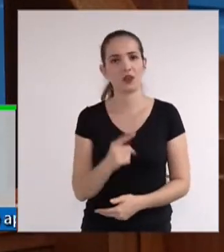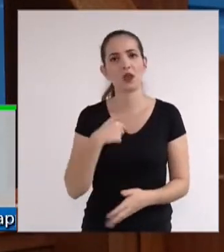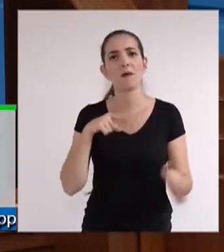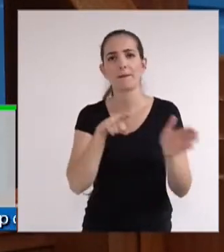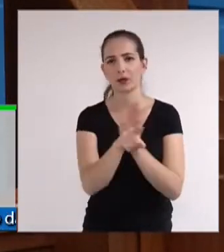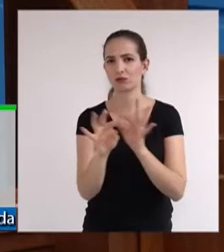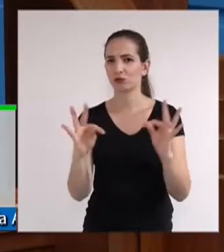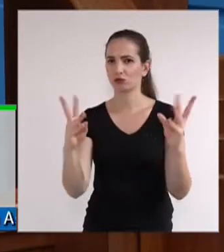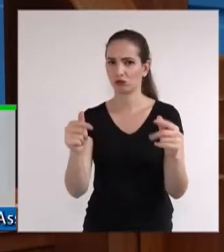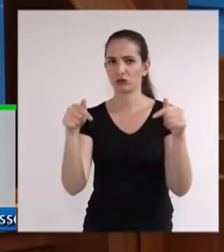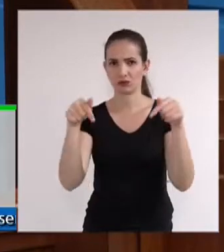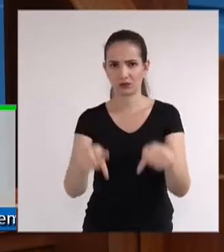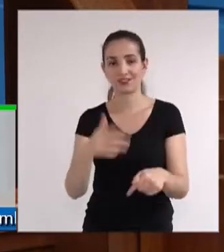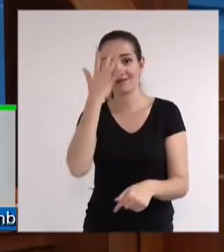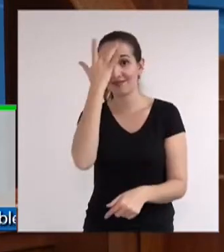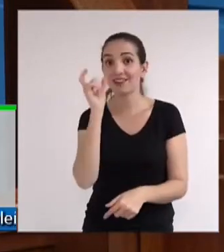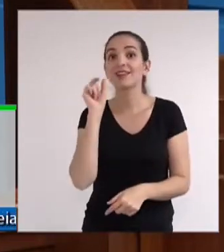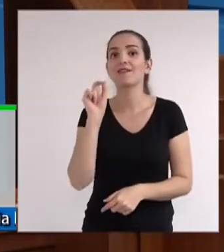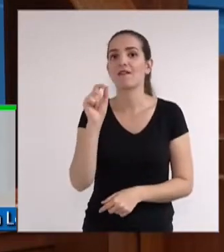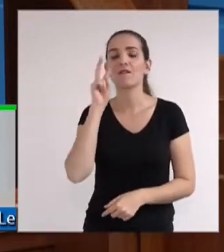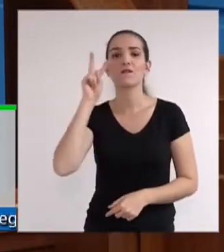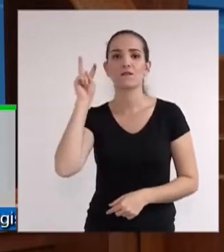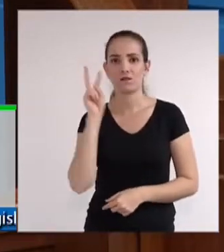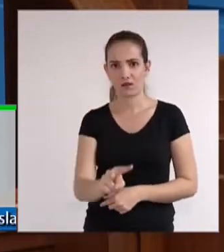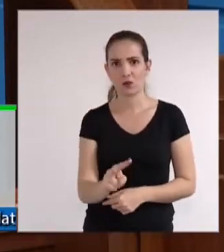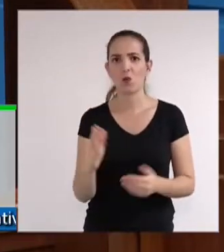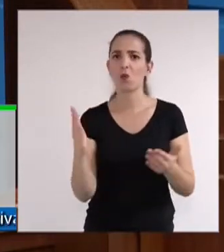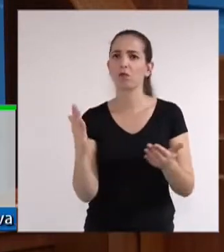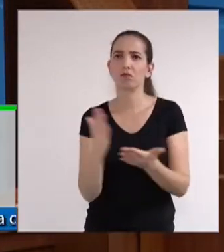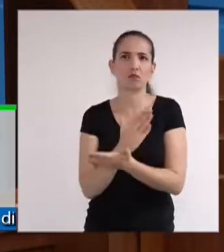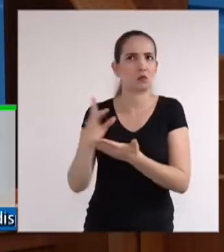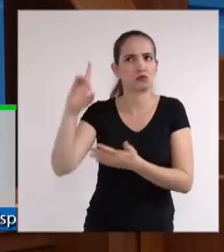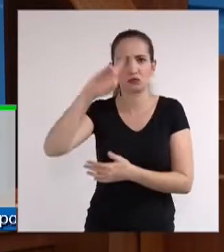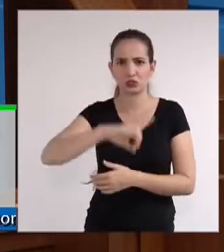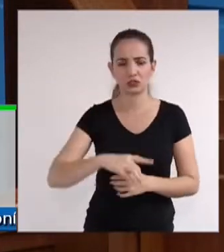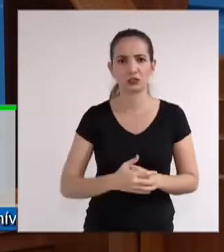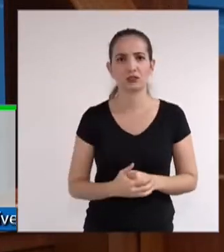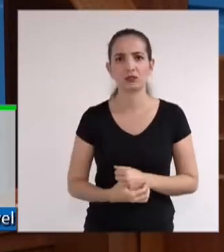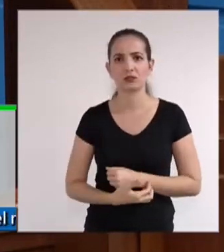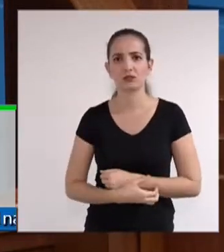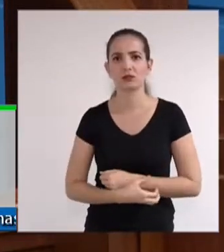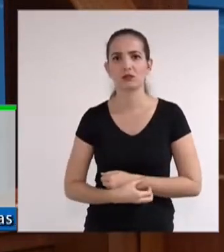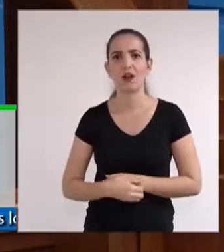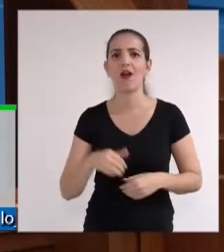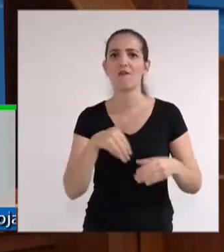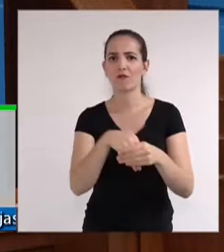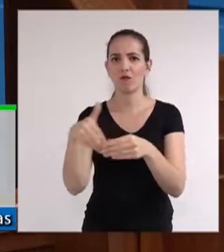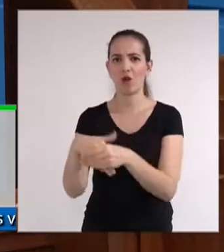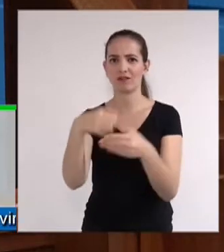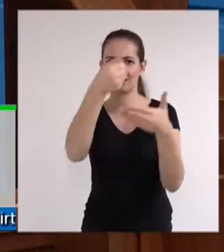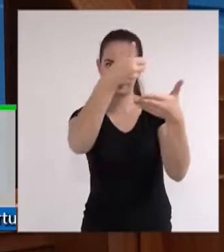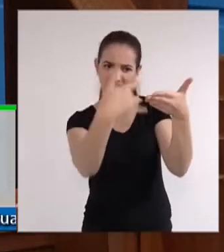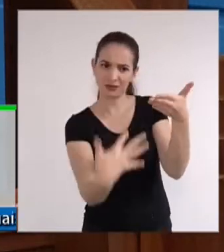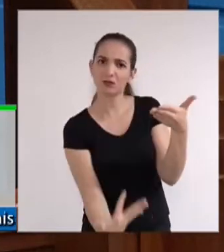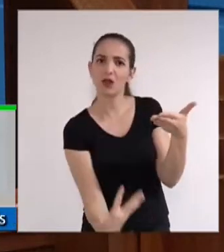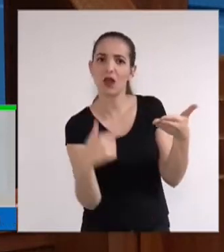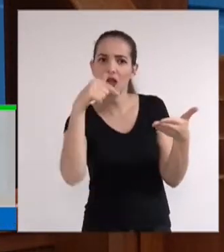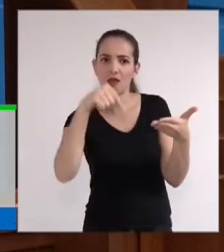aqui: quem viu algum dia o escrutínio das eleições